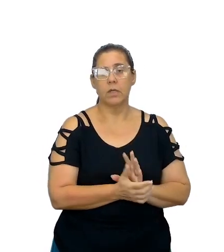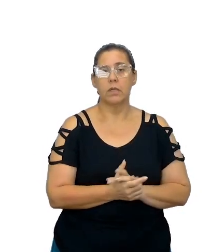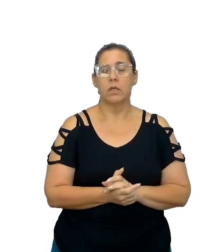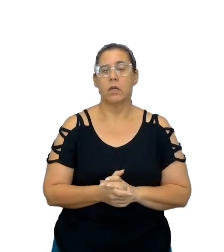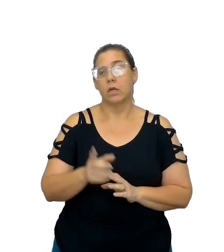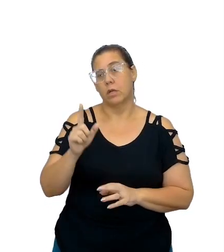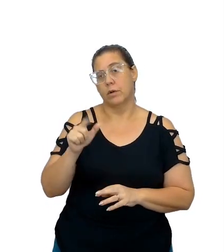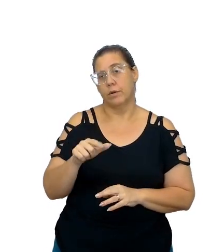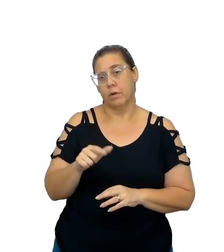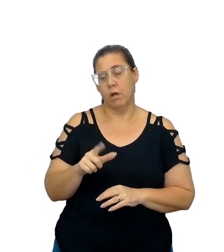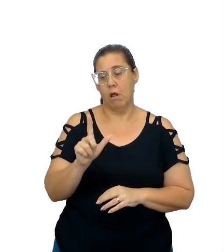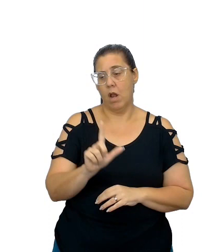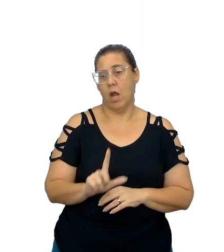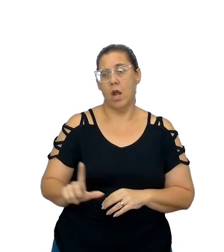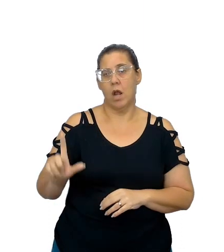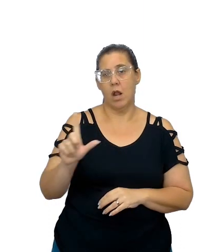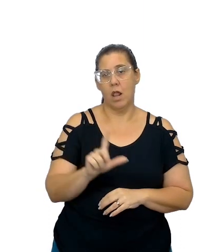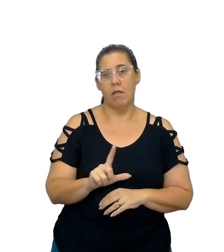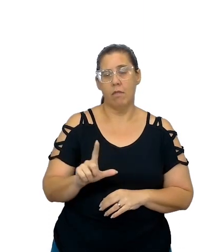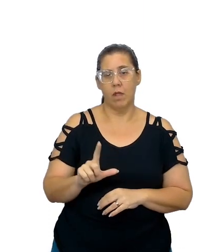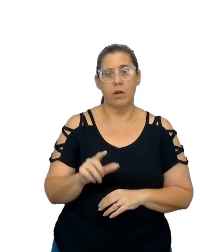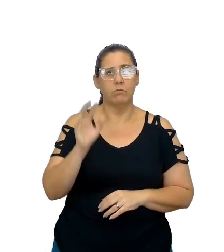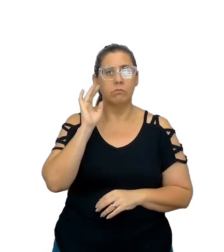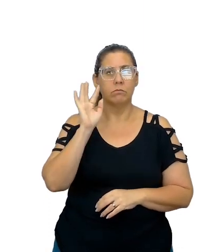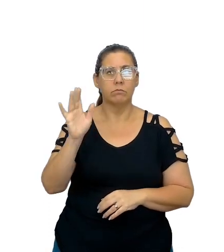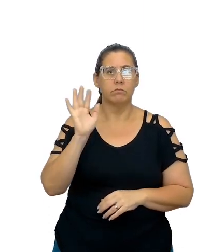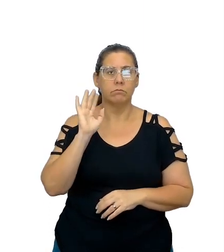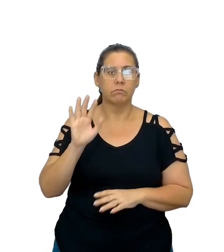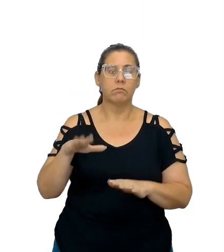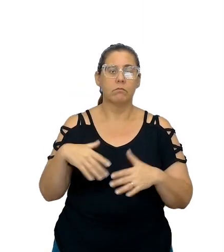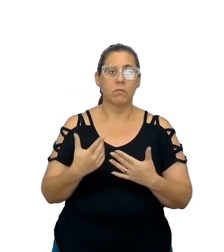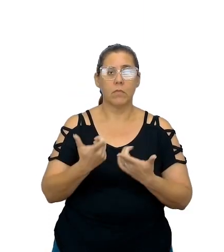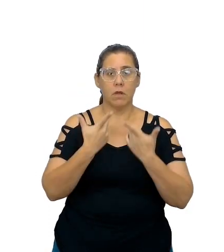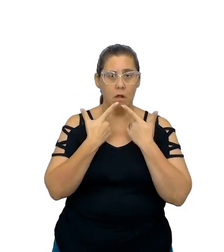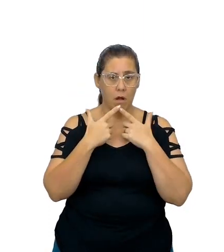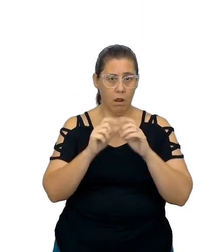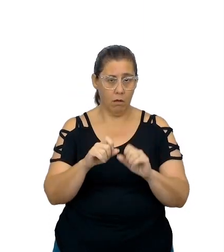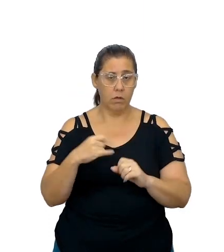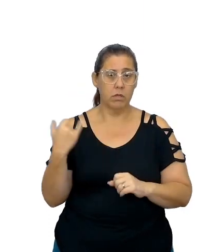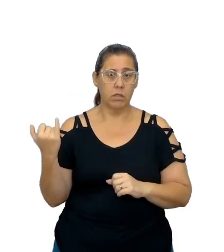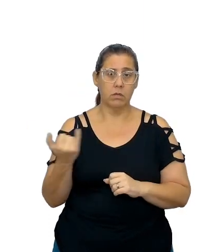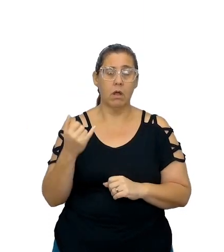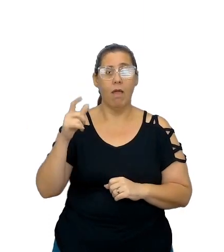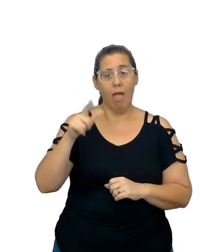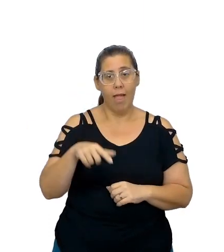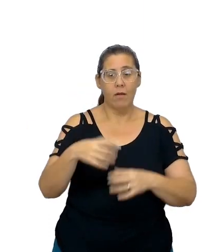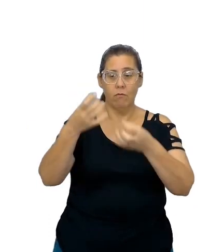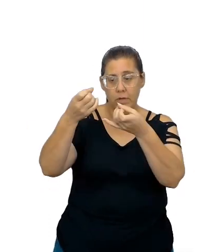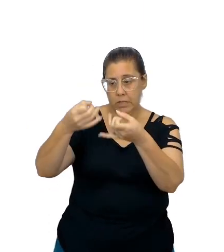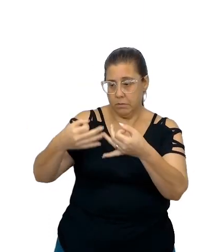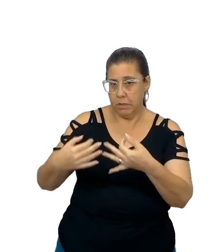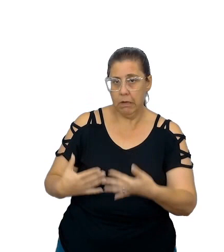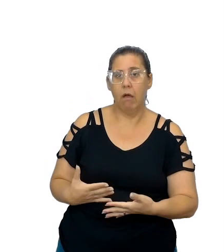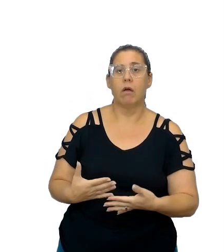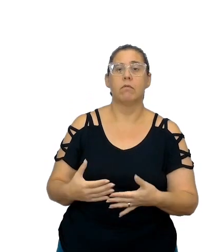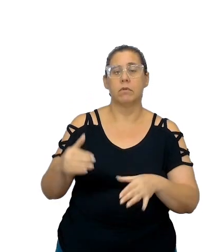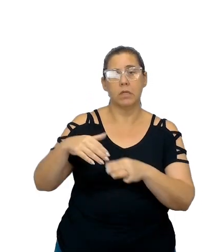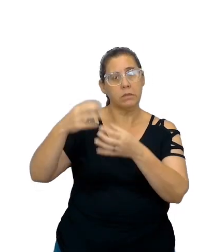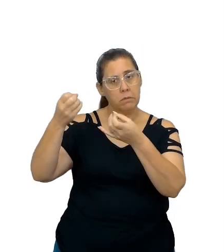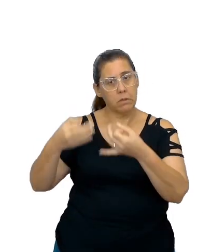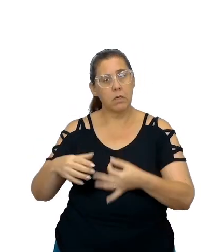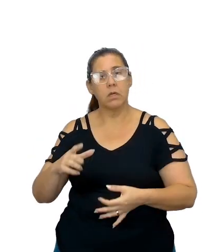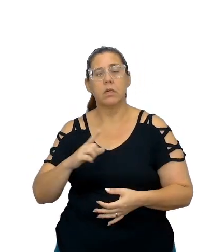Que é aquela literatura de ficção, cuja linguagem dominante é o narrar, e dentro desse narrar nós vamos